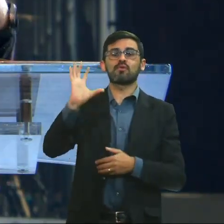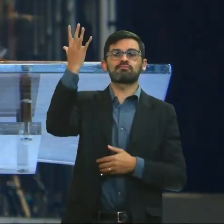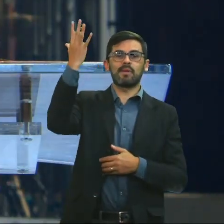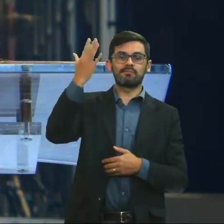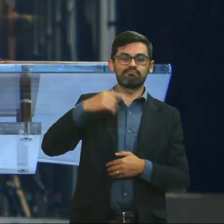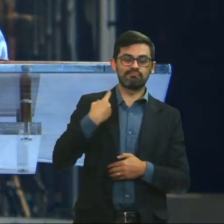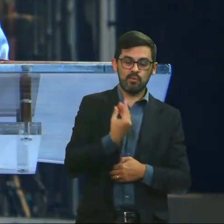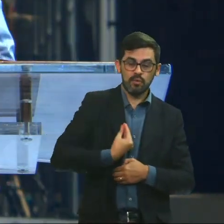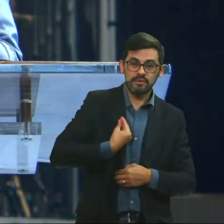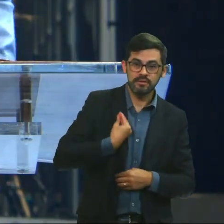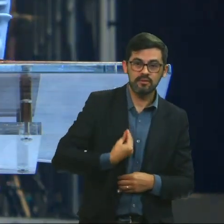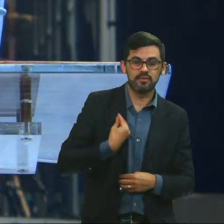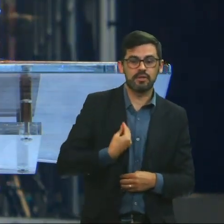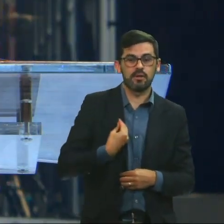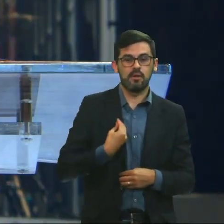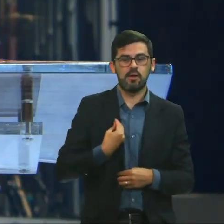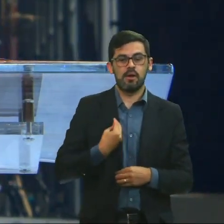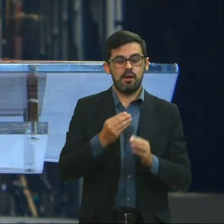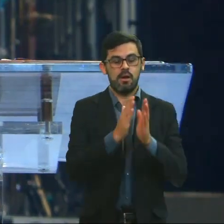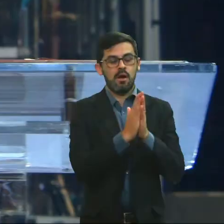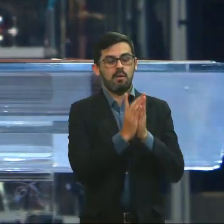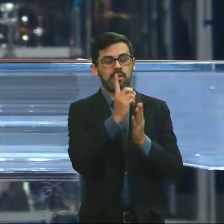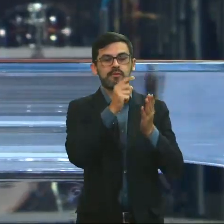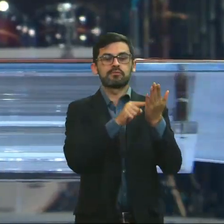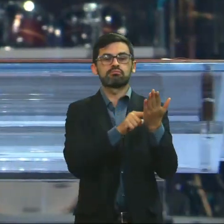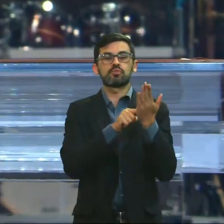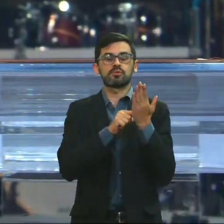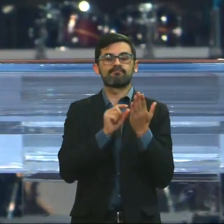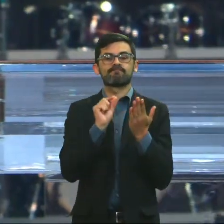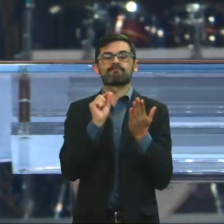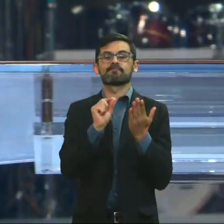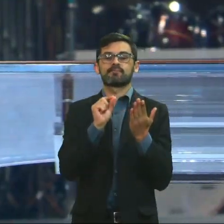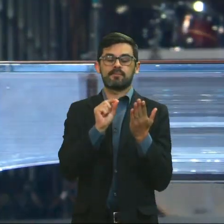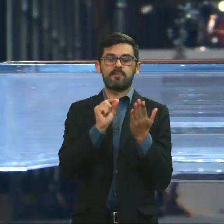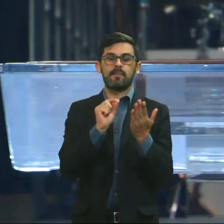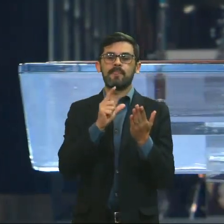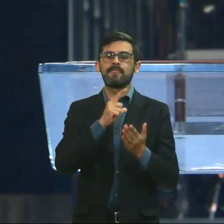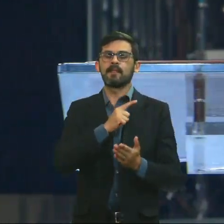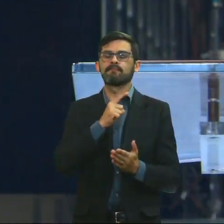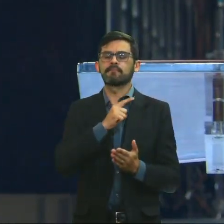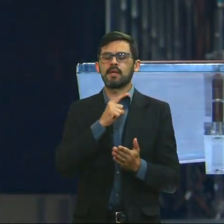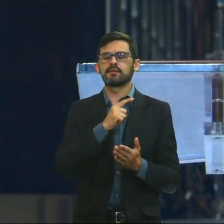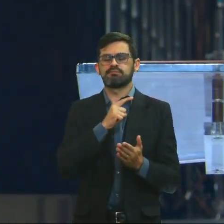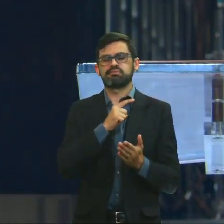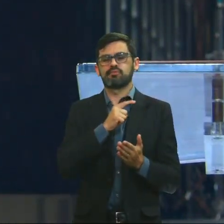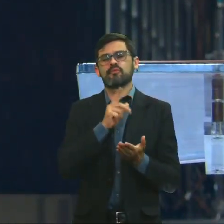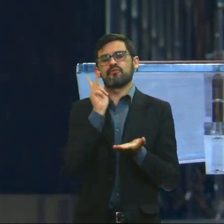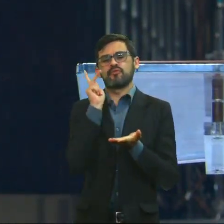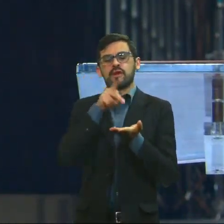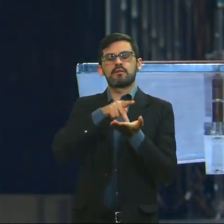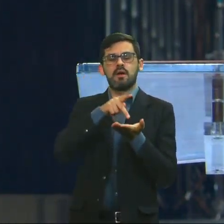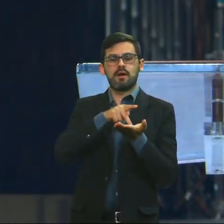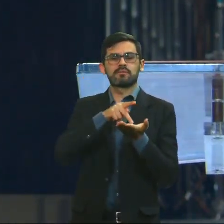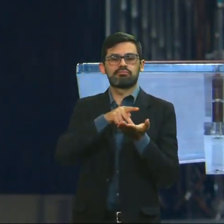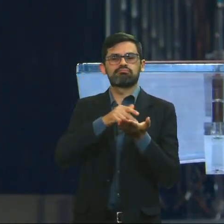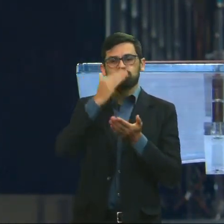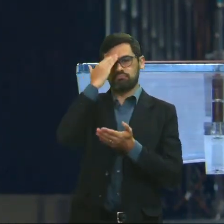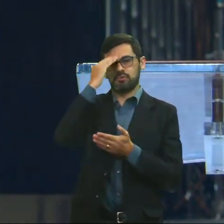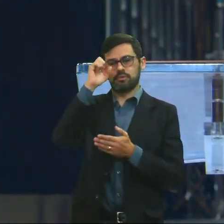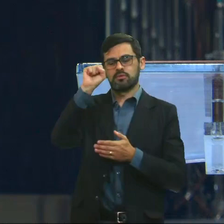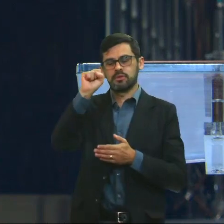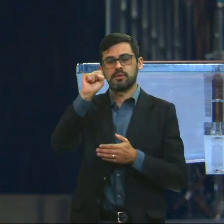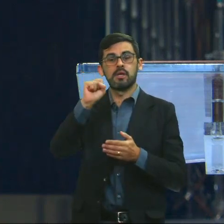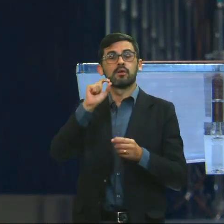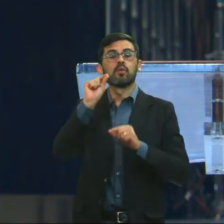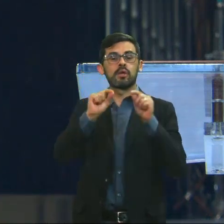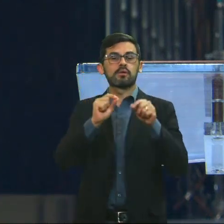vida? O que a Bíblia vai nos mostrar é que existem princípios de sabedoria, que